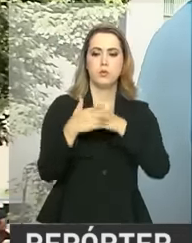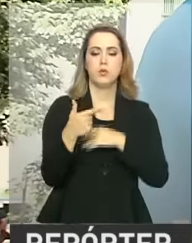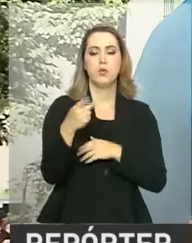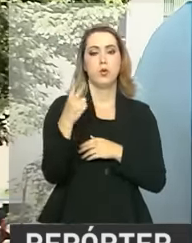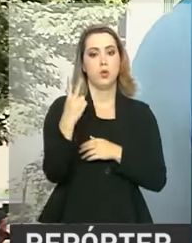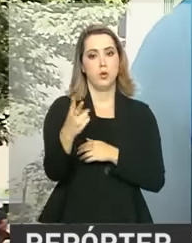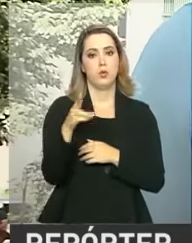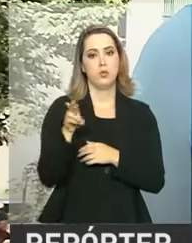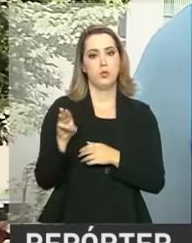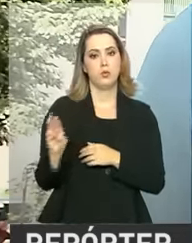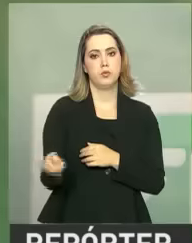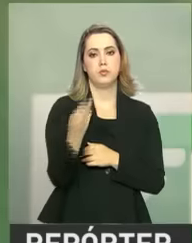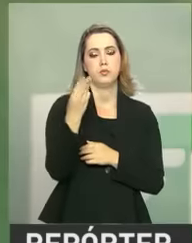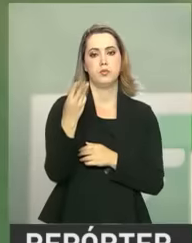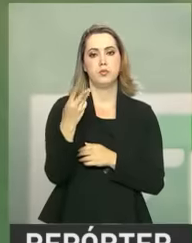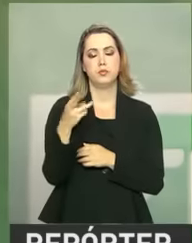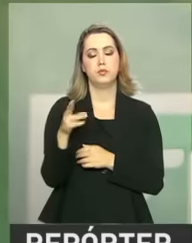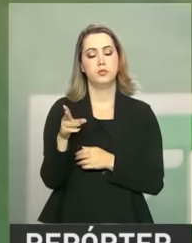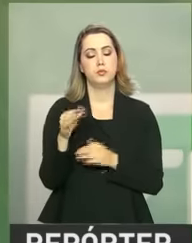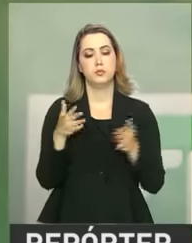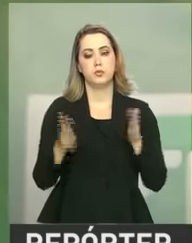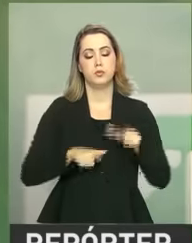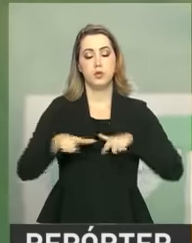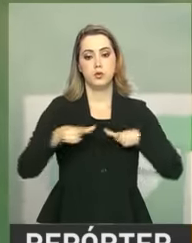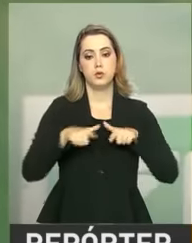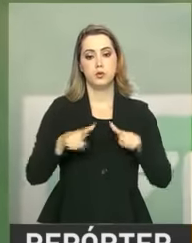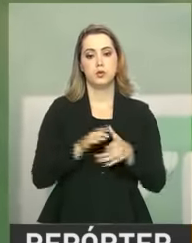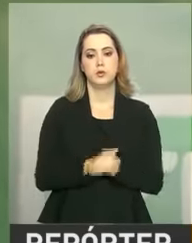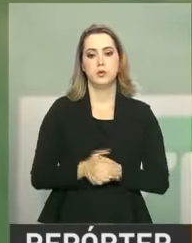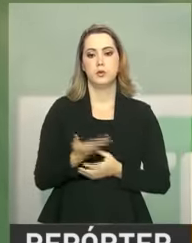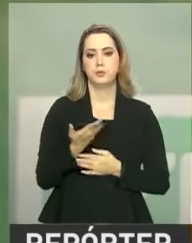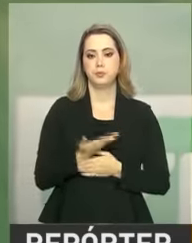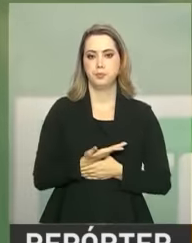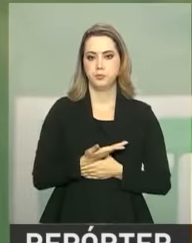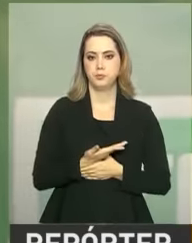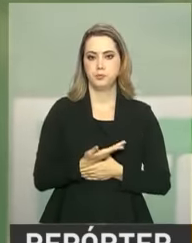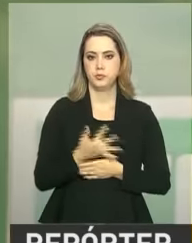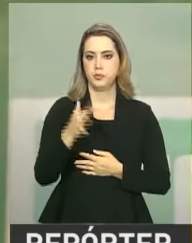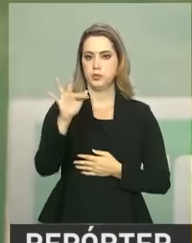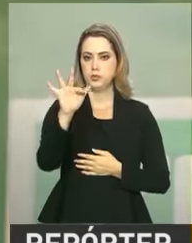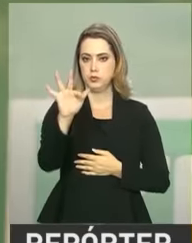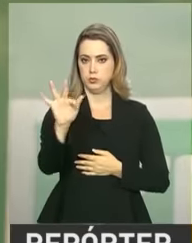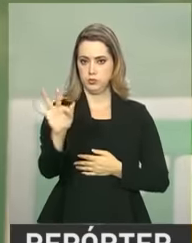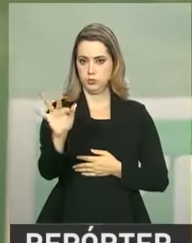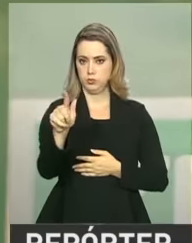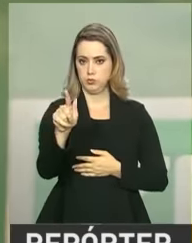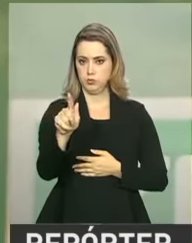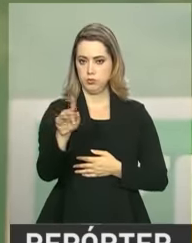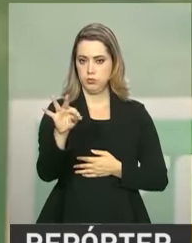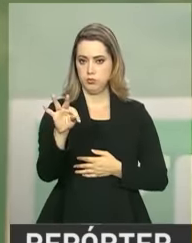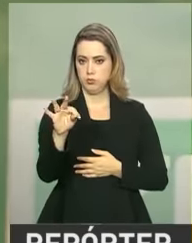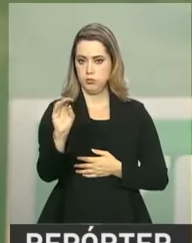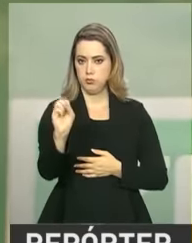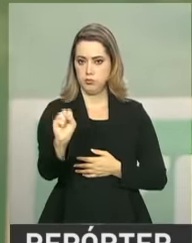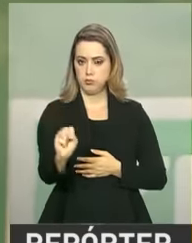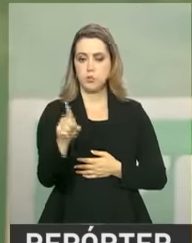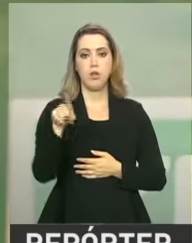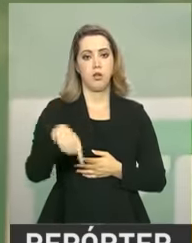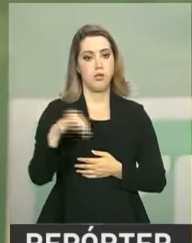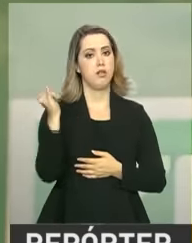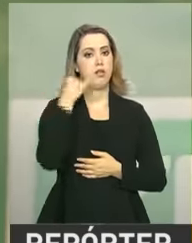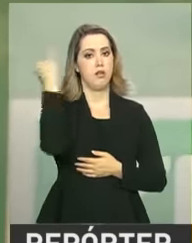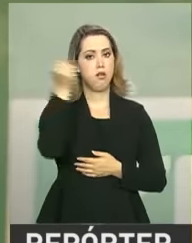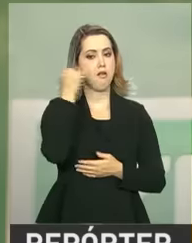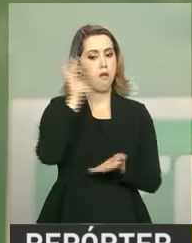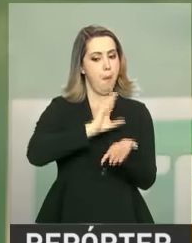2 milhões de empregos. O FGTS ele é muito importante nessas áreas. Em habitação, a gente está vendo aí os